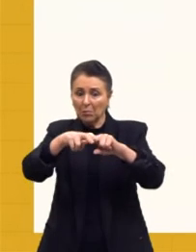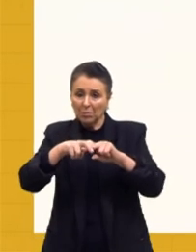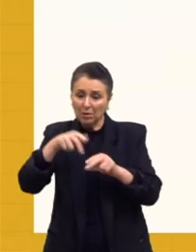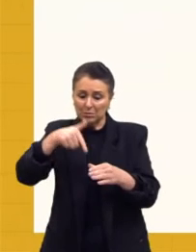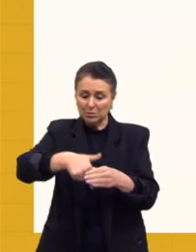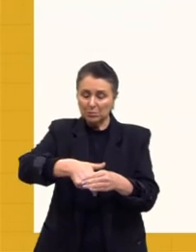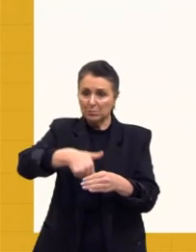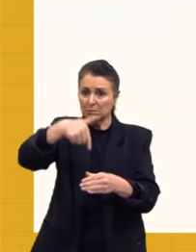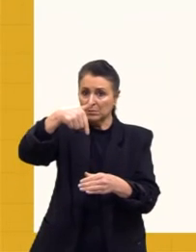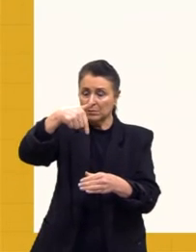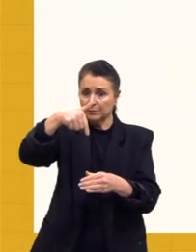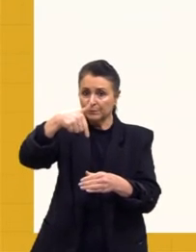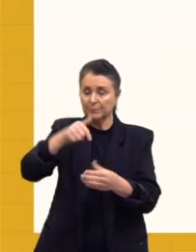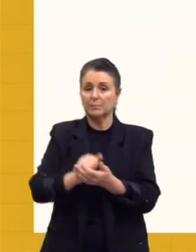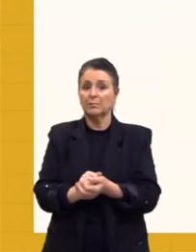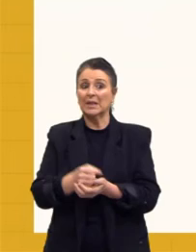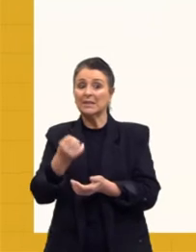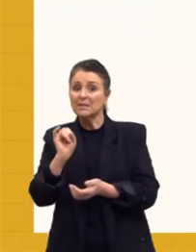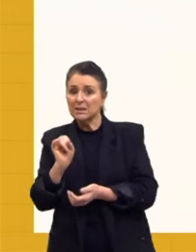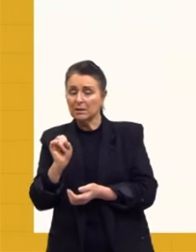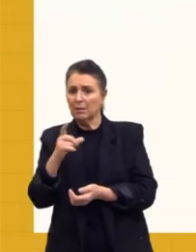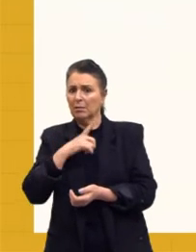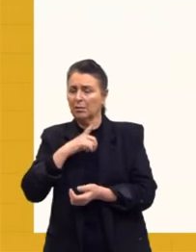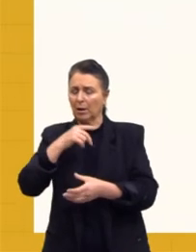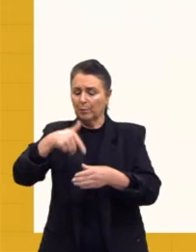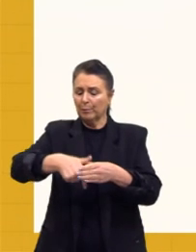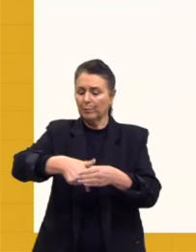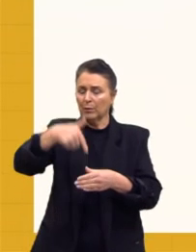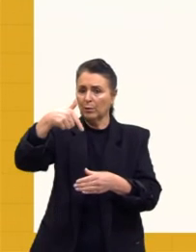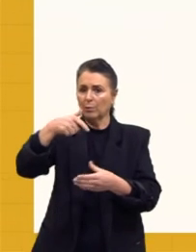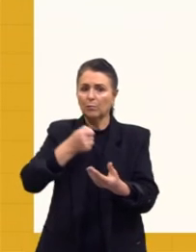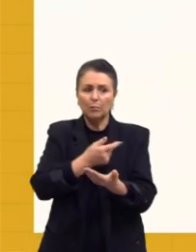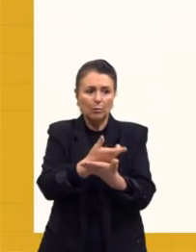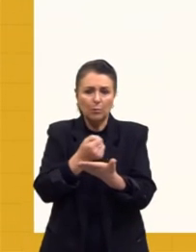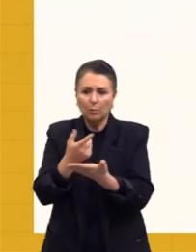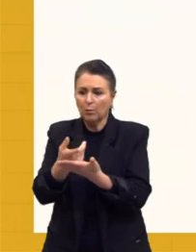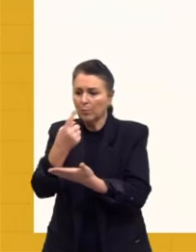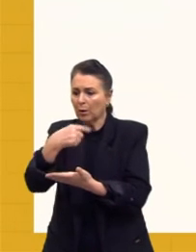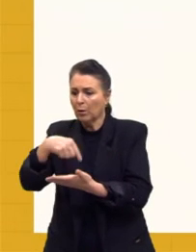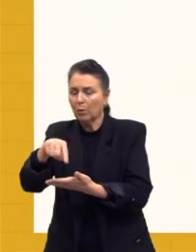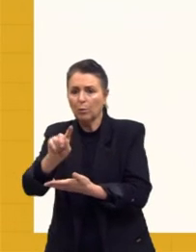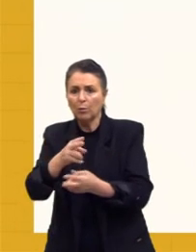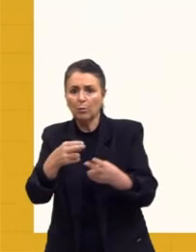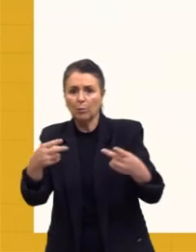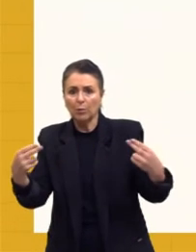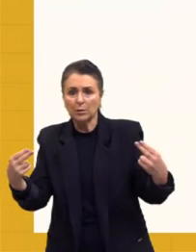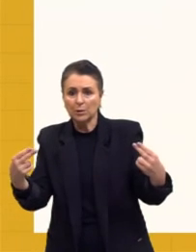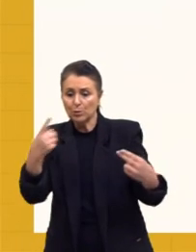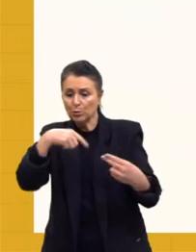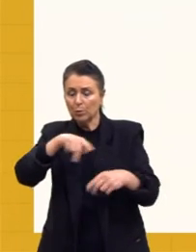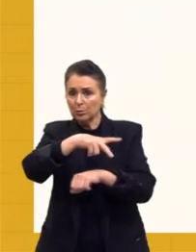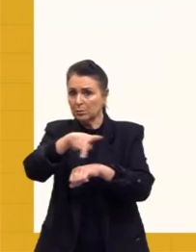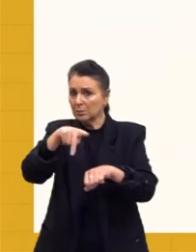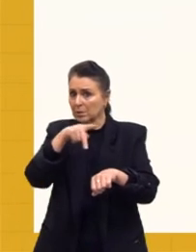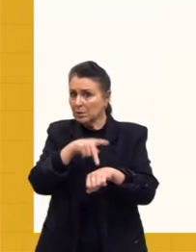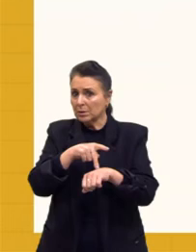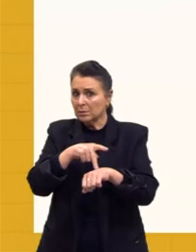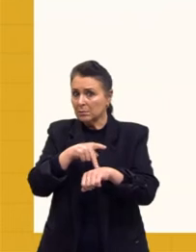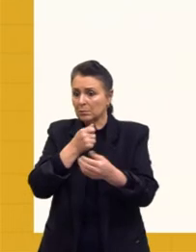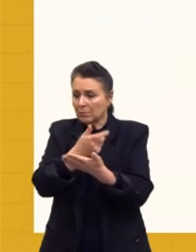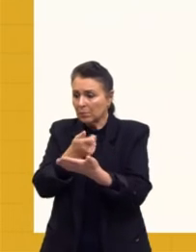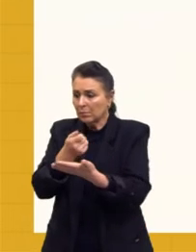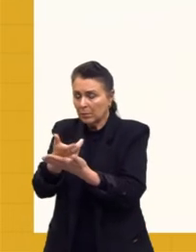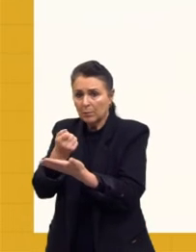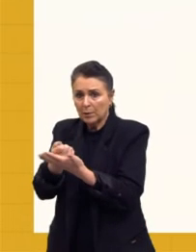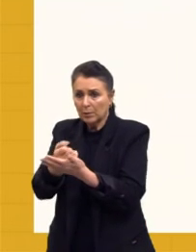petróleo se gerando em torno petróleo tu não vai ter vai ter que comprar de outros países Neto vai ter que abastecer em outros lugares né